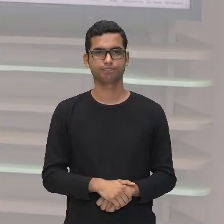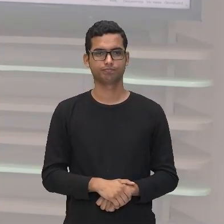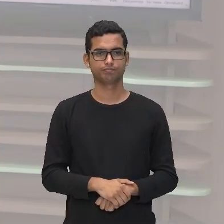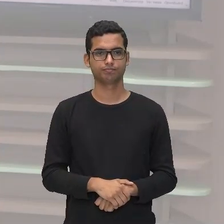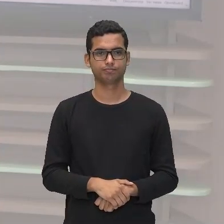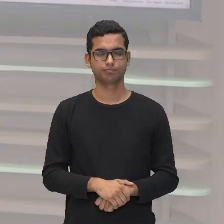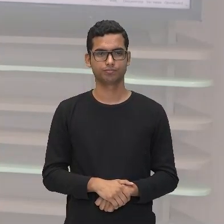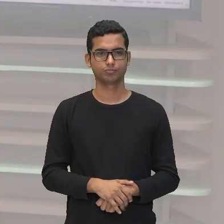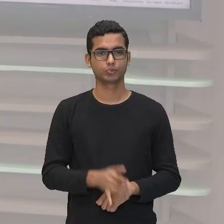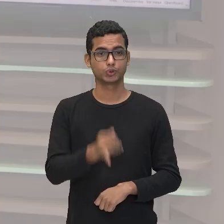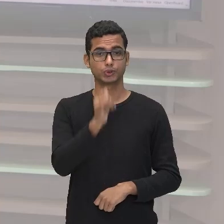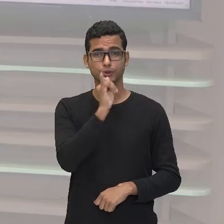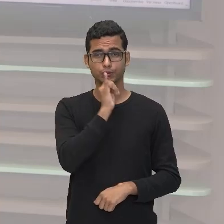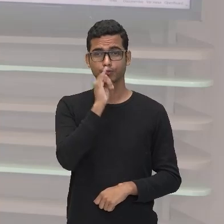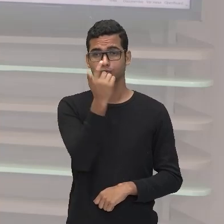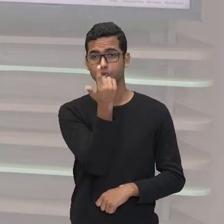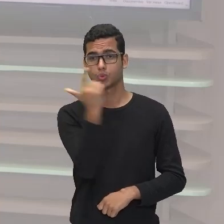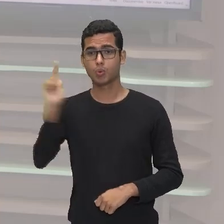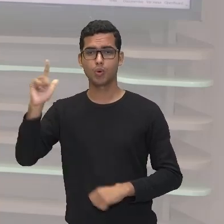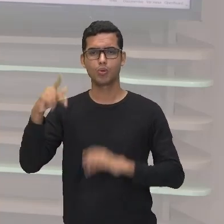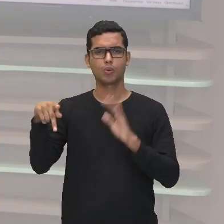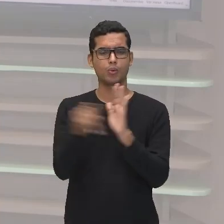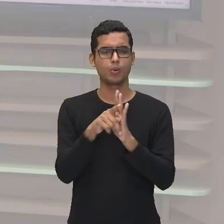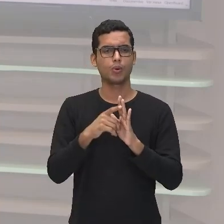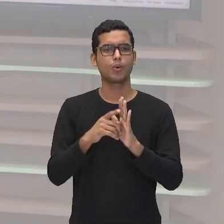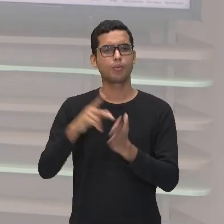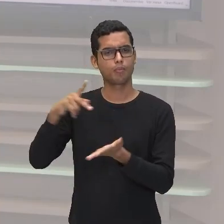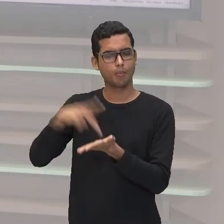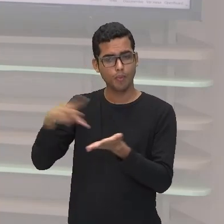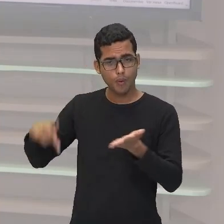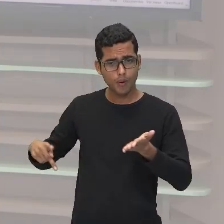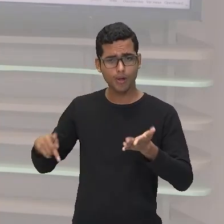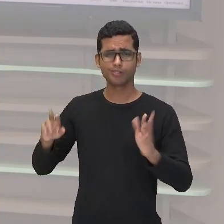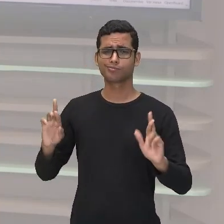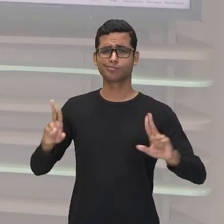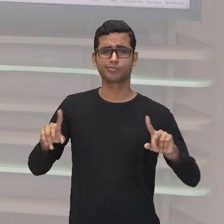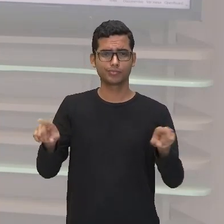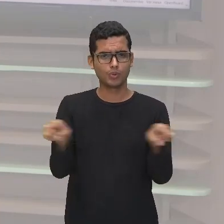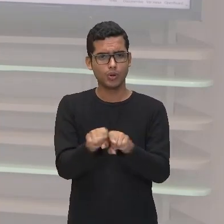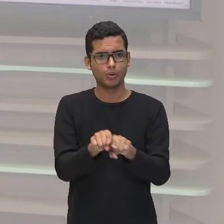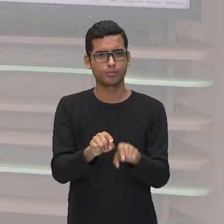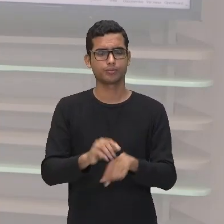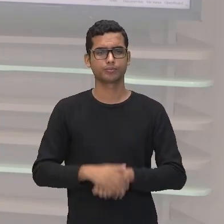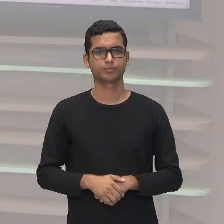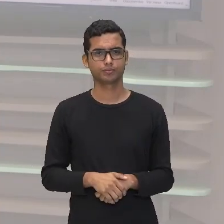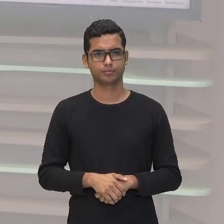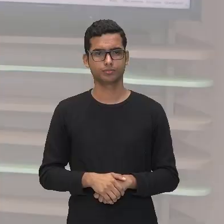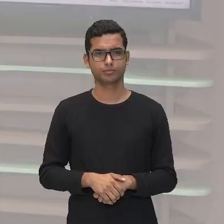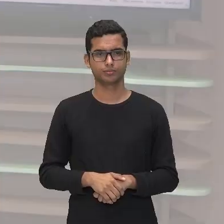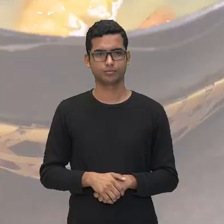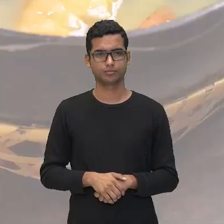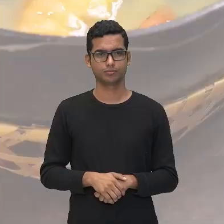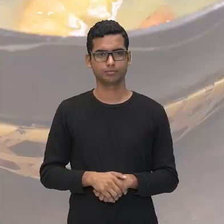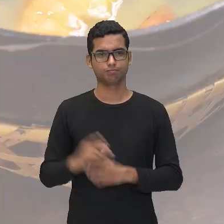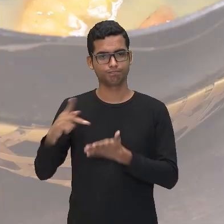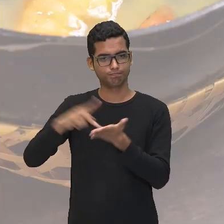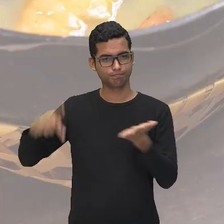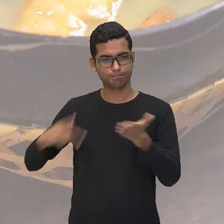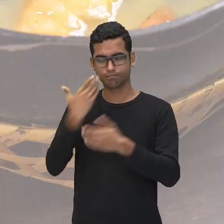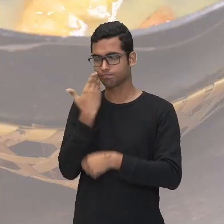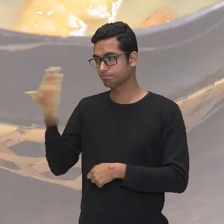o exemplo de um outro poema, um pouco diferente desse. Você vai dizer, mas esse é um poema? É poema. Vamos ver